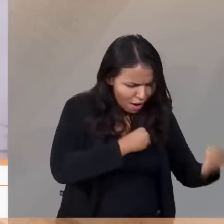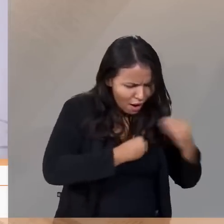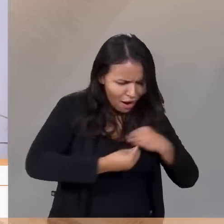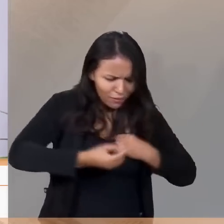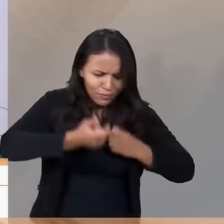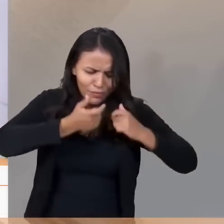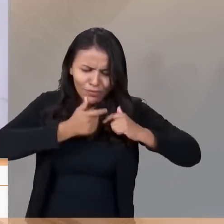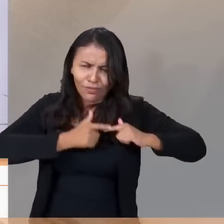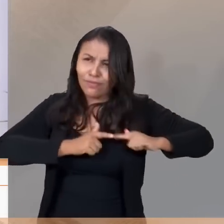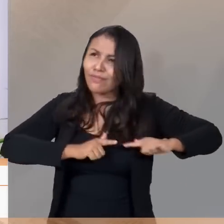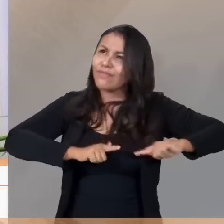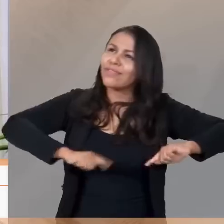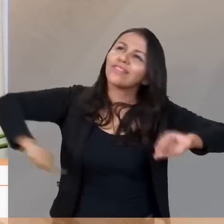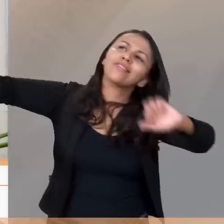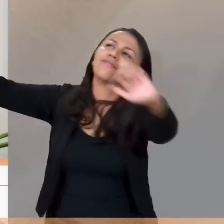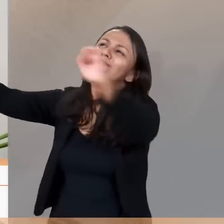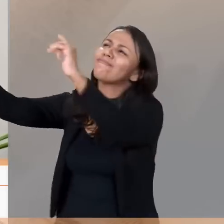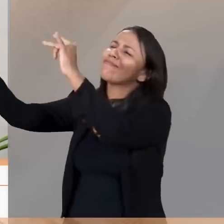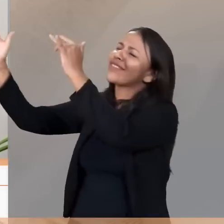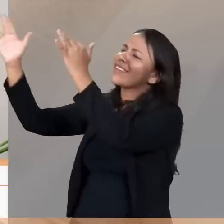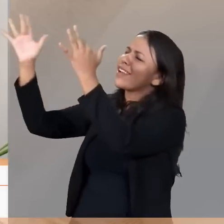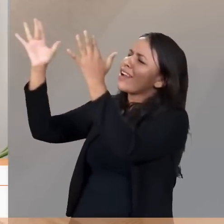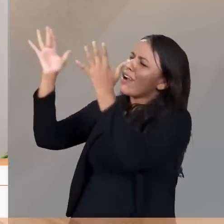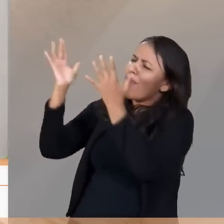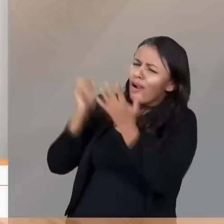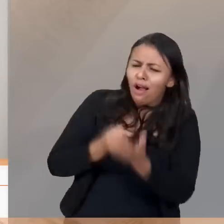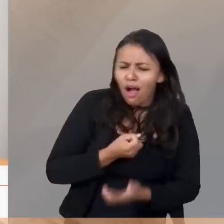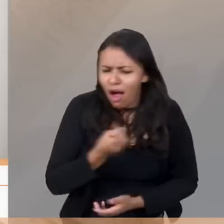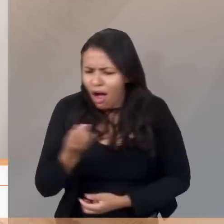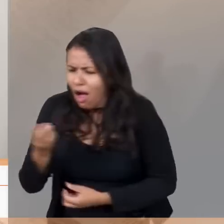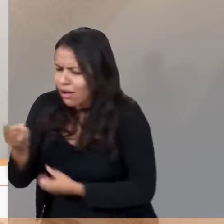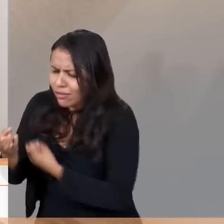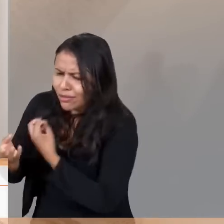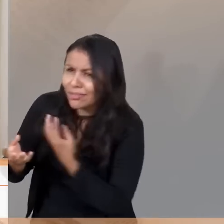salvação e as bênçãos